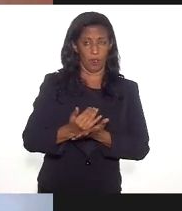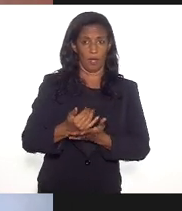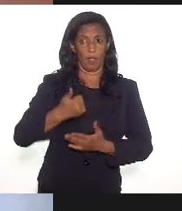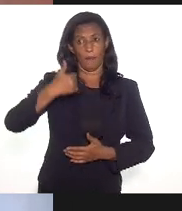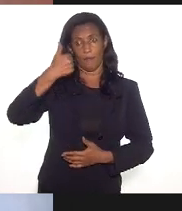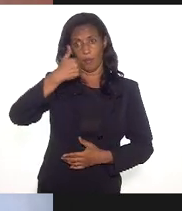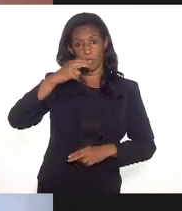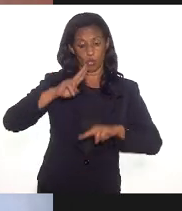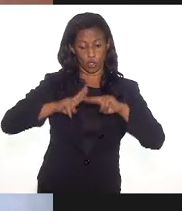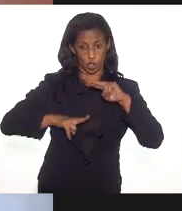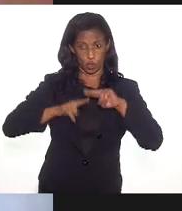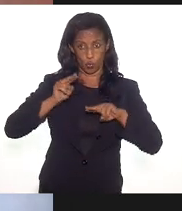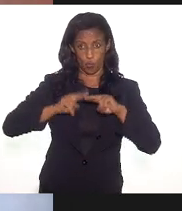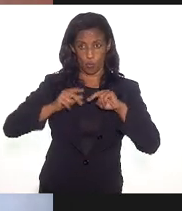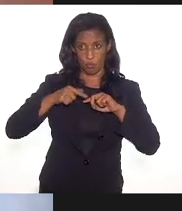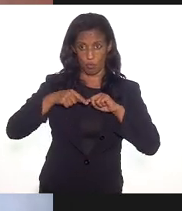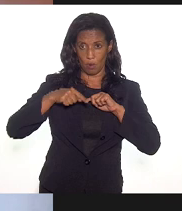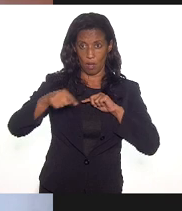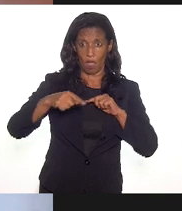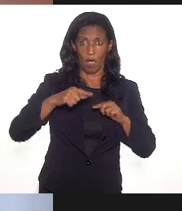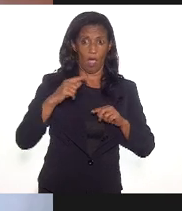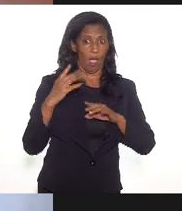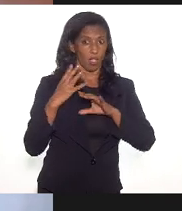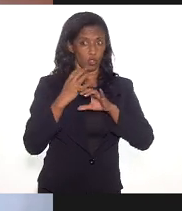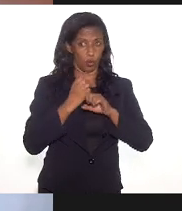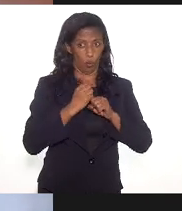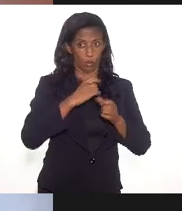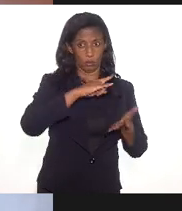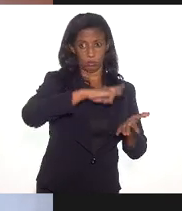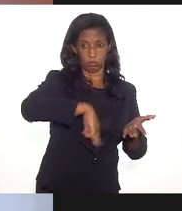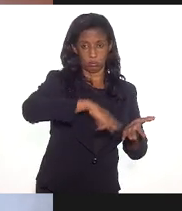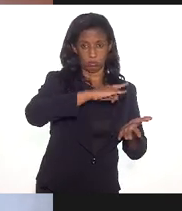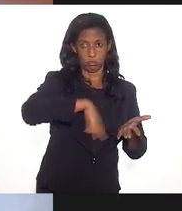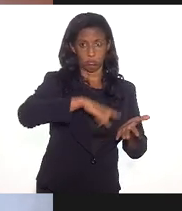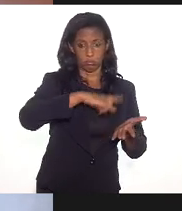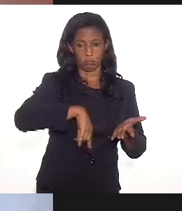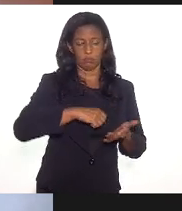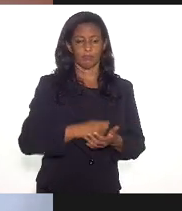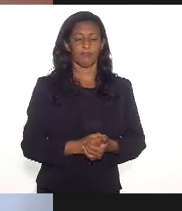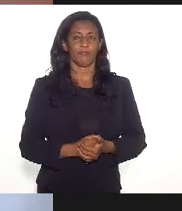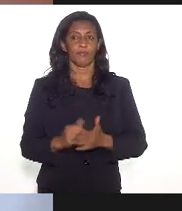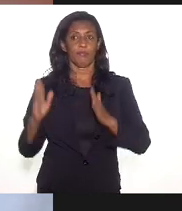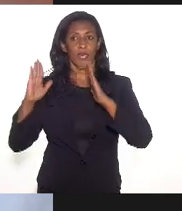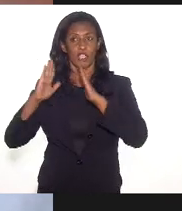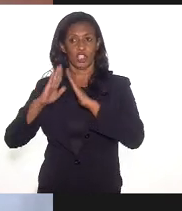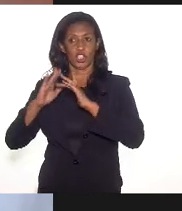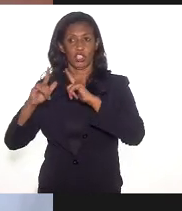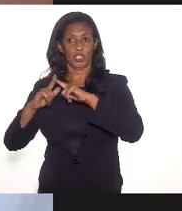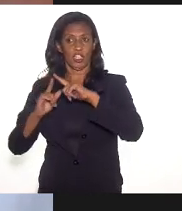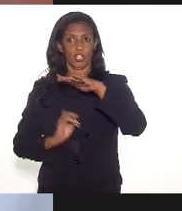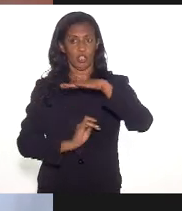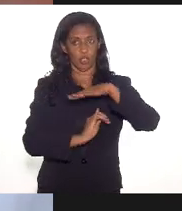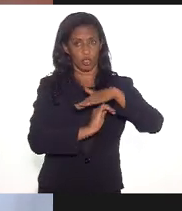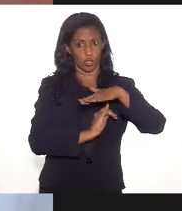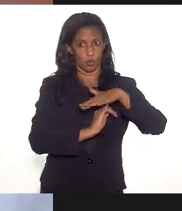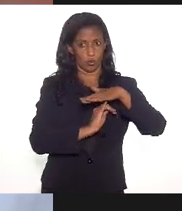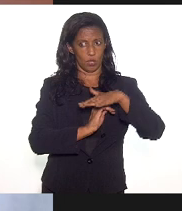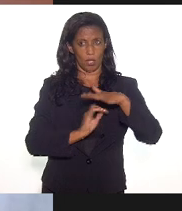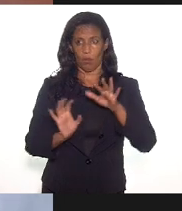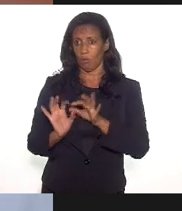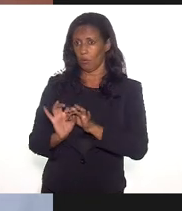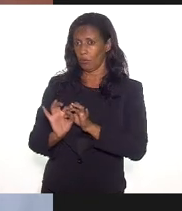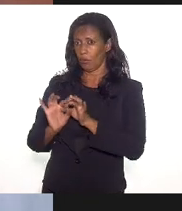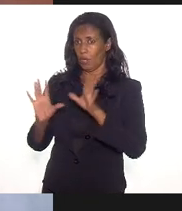junho, as faturas de consumo de energia elétrica de templos e igrejas não estão mais sujeitas à isenção